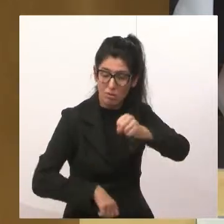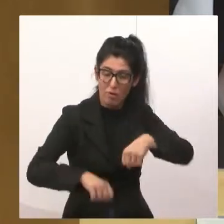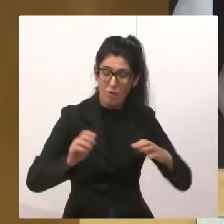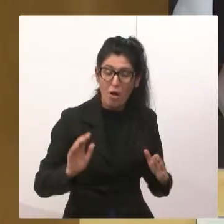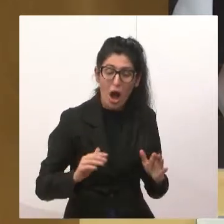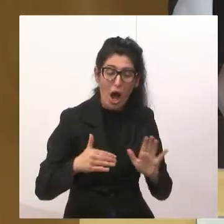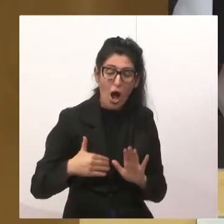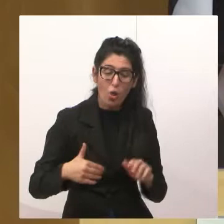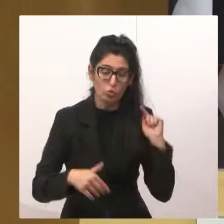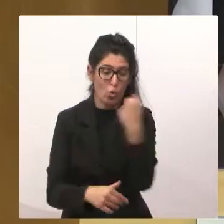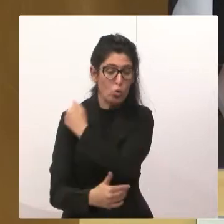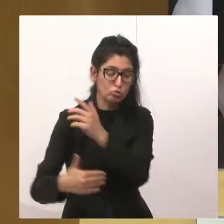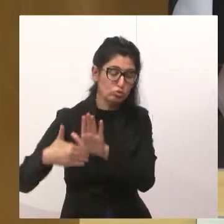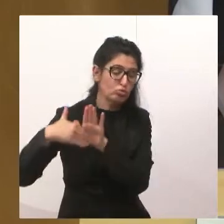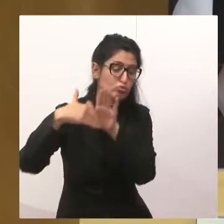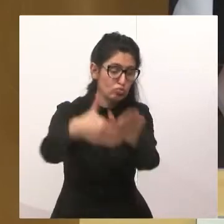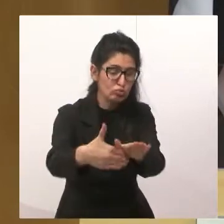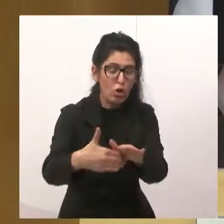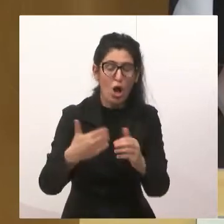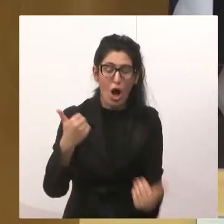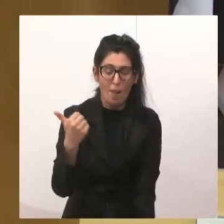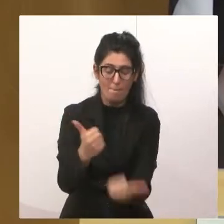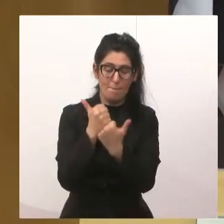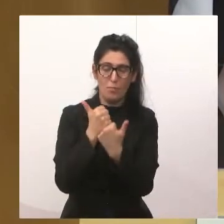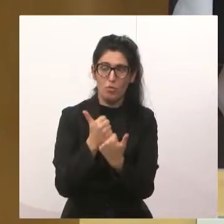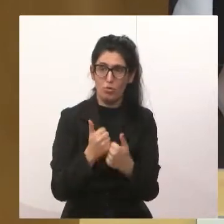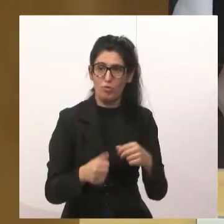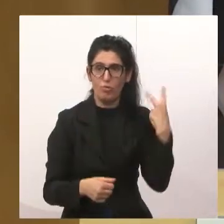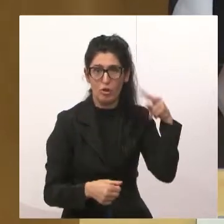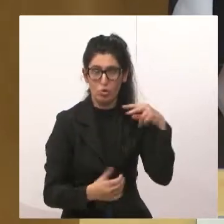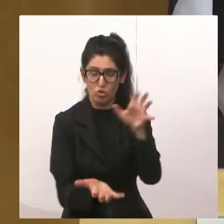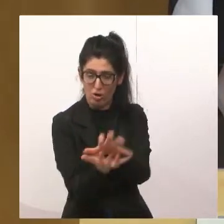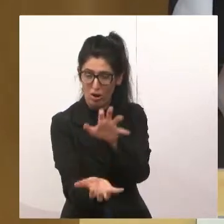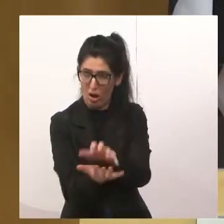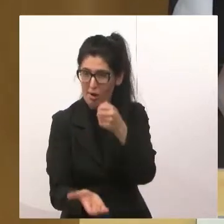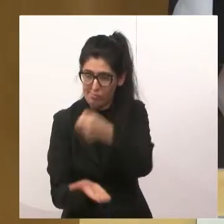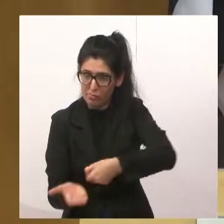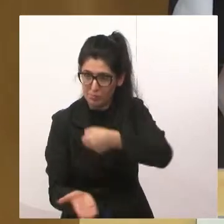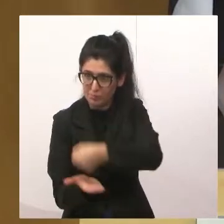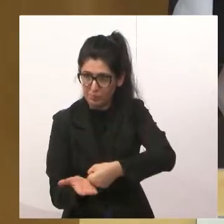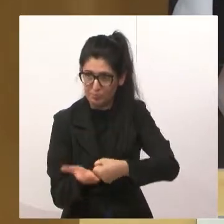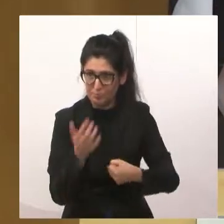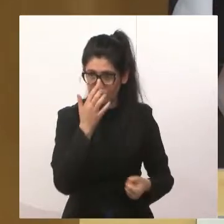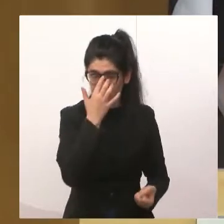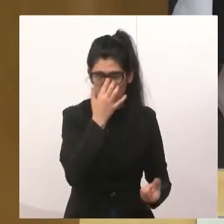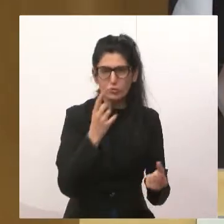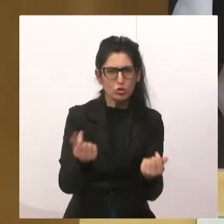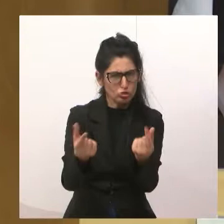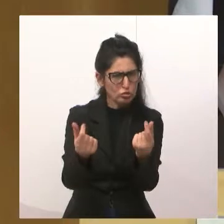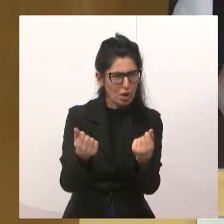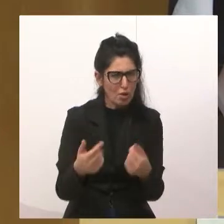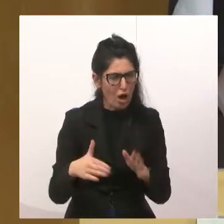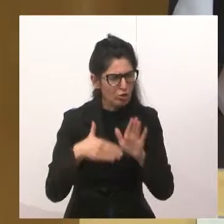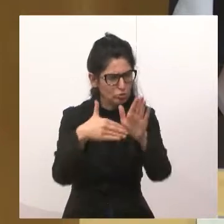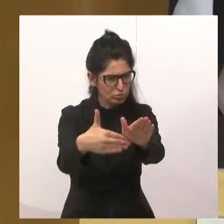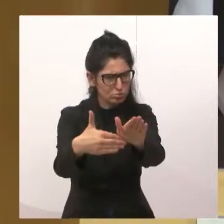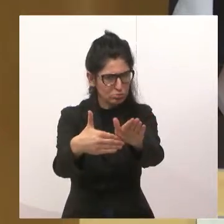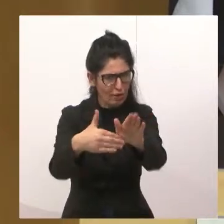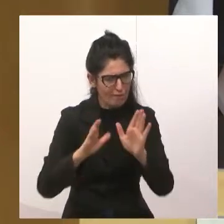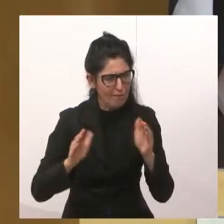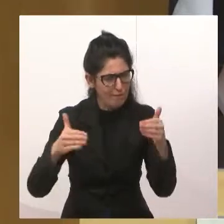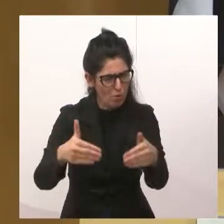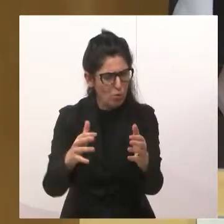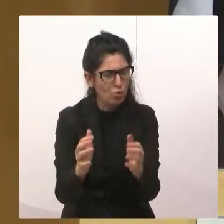de Jacareí, e eu, como sou vereador de Jacareí, estou cobrando essa inserção no município de Jacareí, mas a gente sabe que o